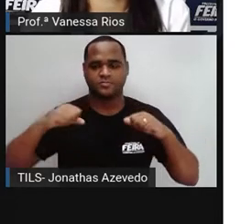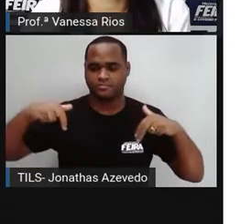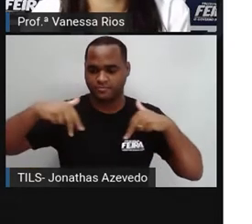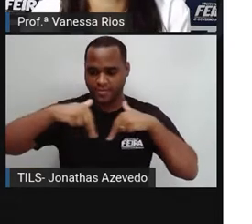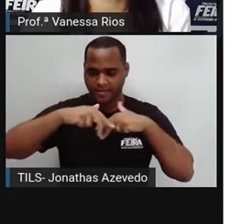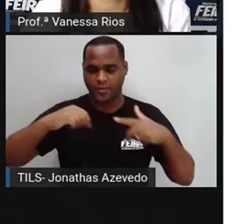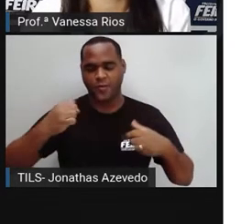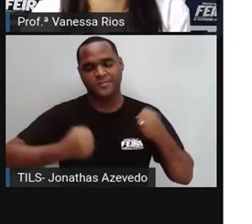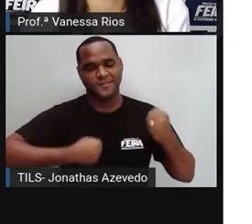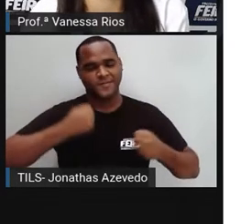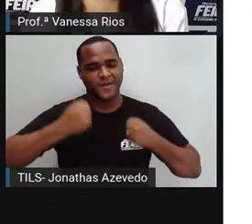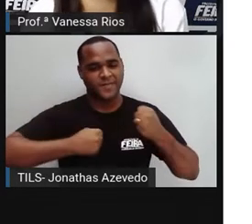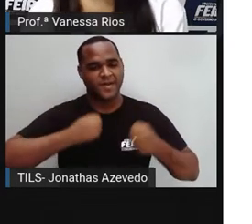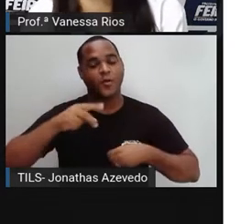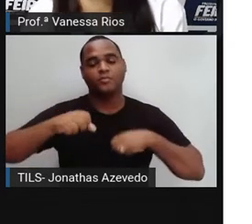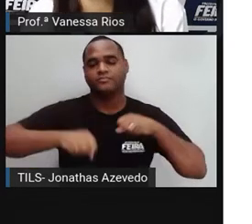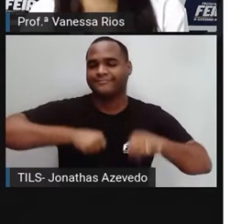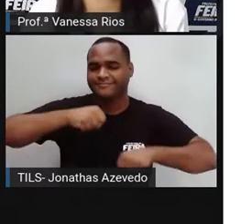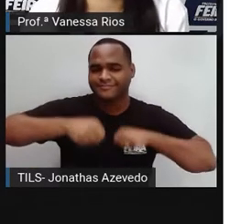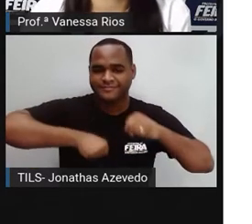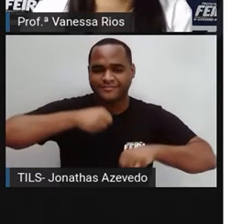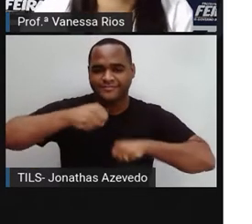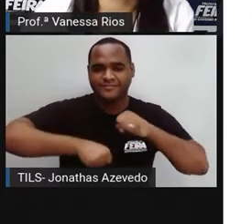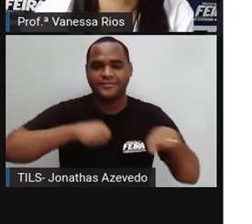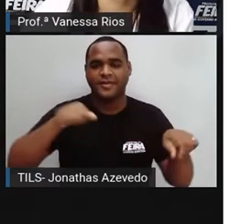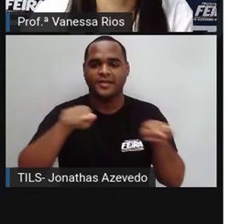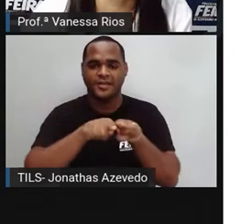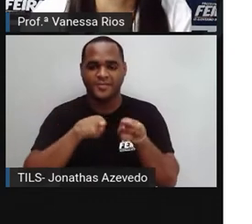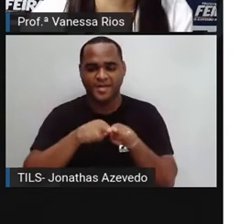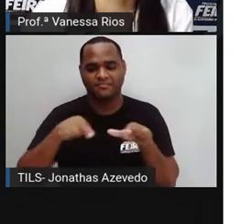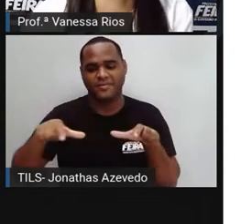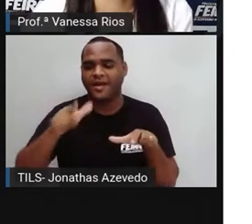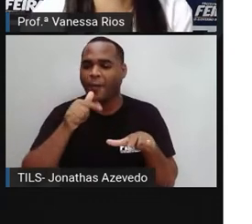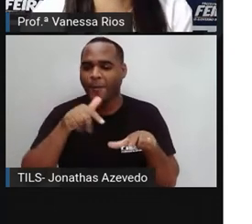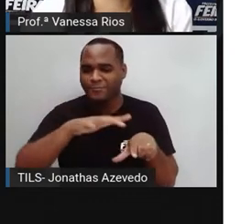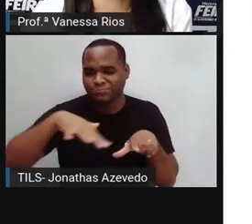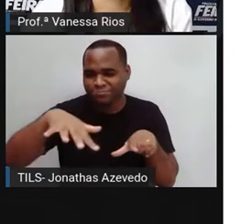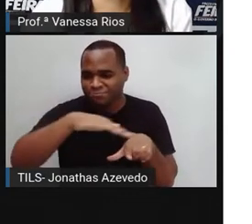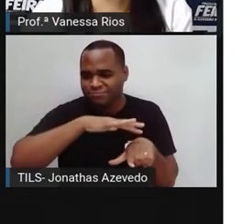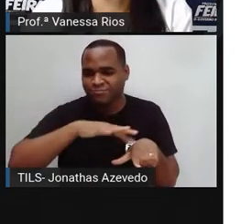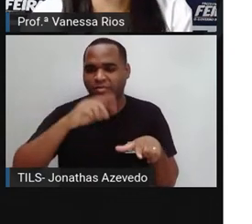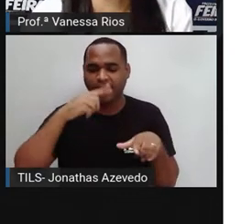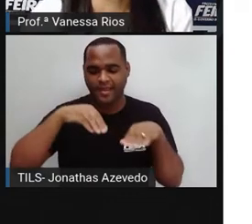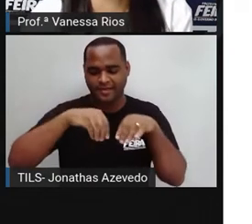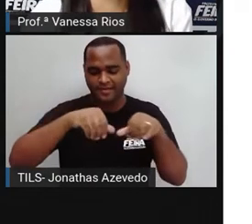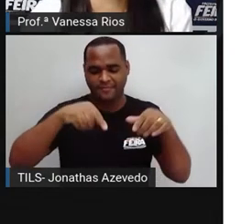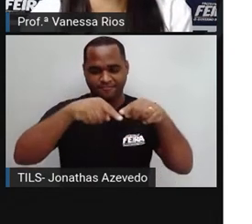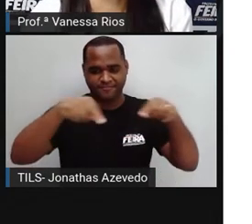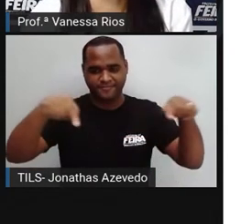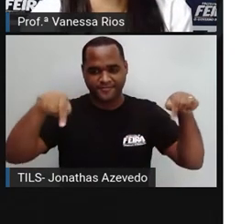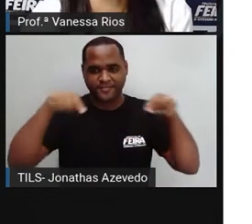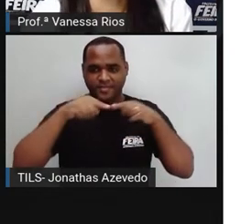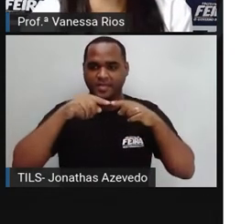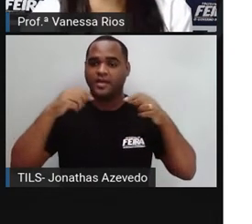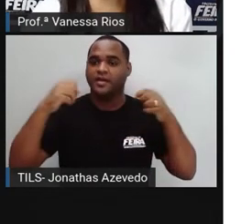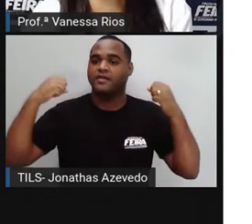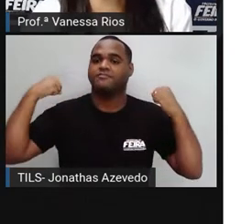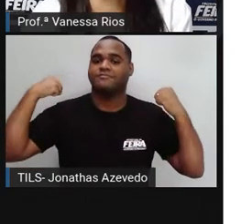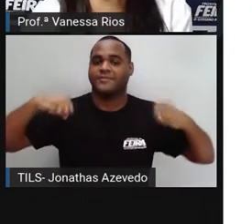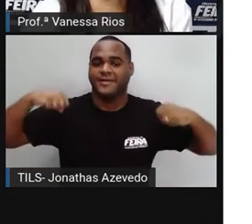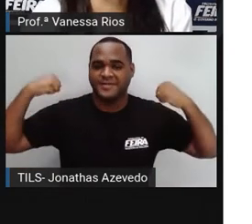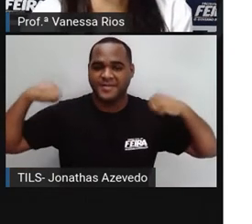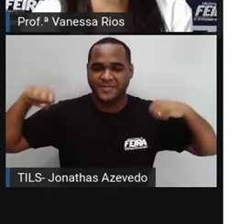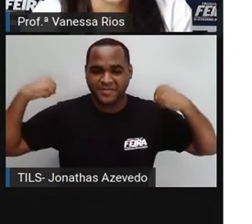caminhadas, corridas, bicicleta e também a lagoa. Possui quadra de areia, academia